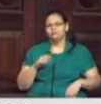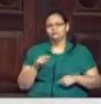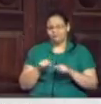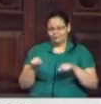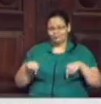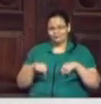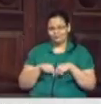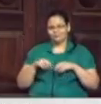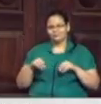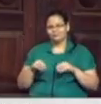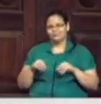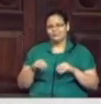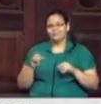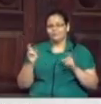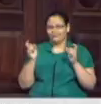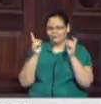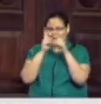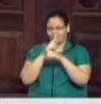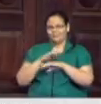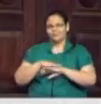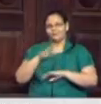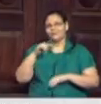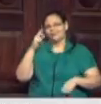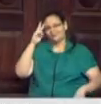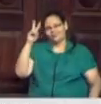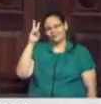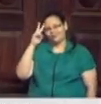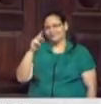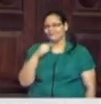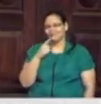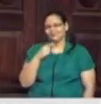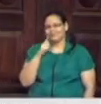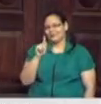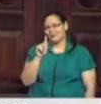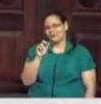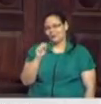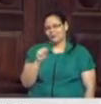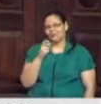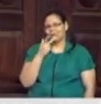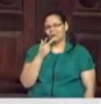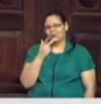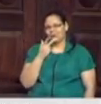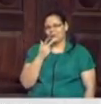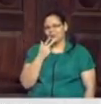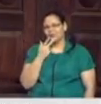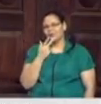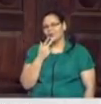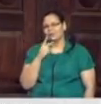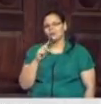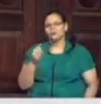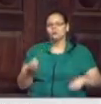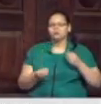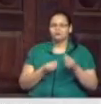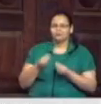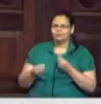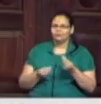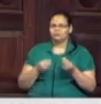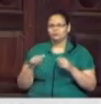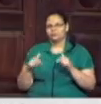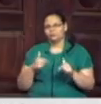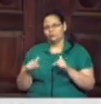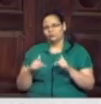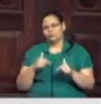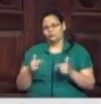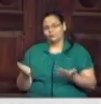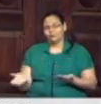e a dificuldade era o gás. Eu lembro bem que a gente não conseguiu o gás, e a gente falava de quanto o emprego poderia gerar, a arrecadação do município,